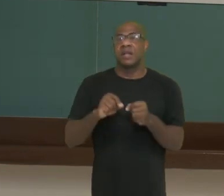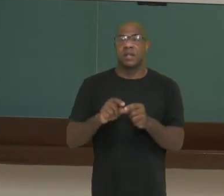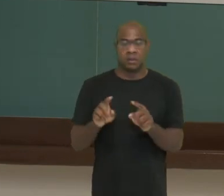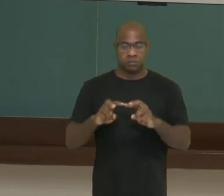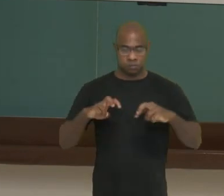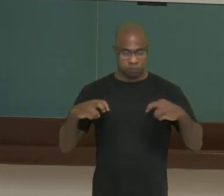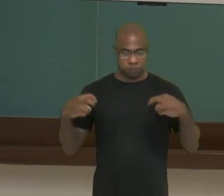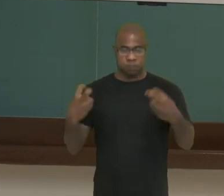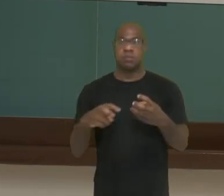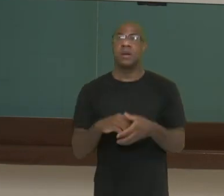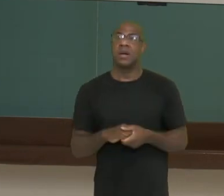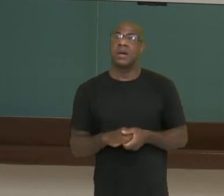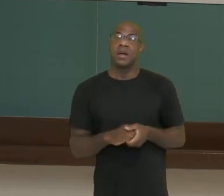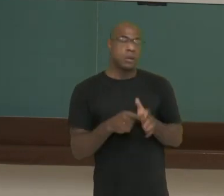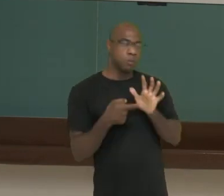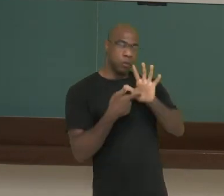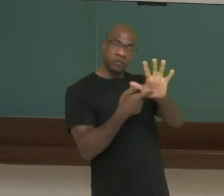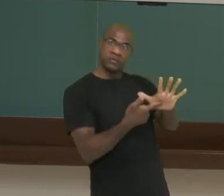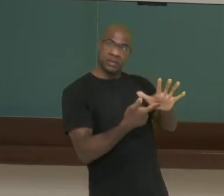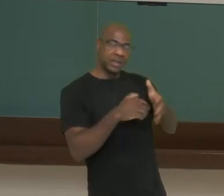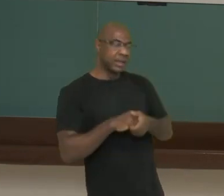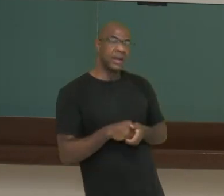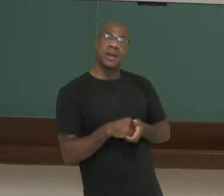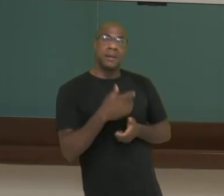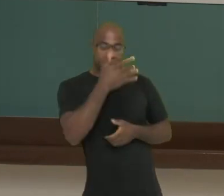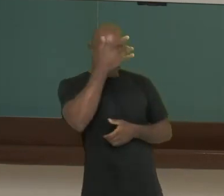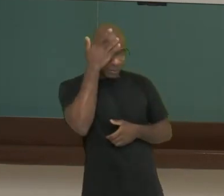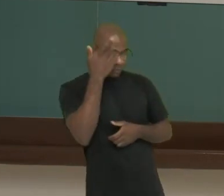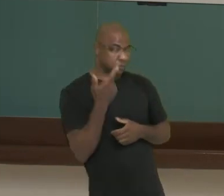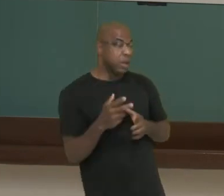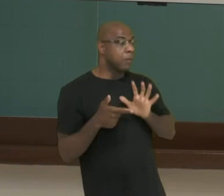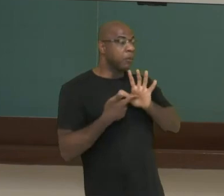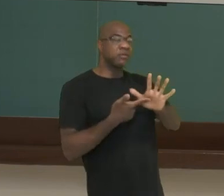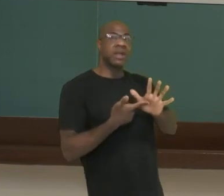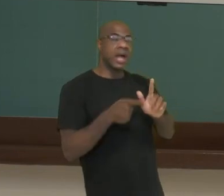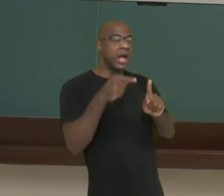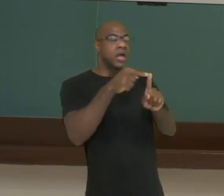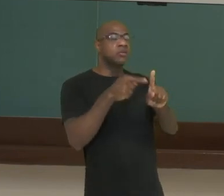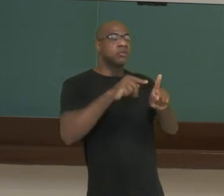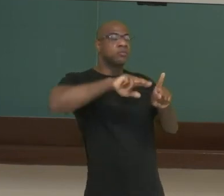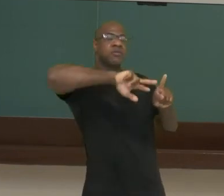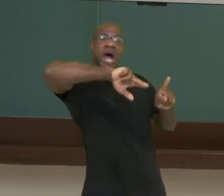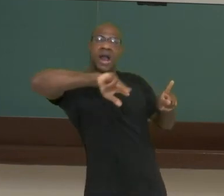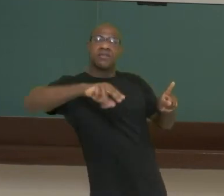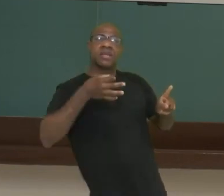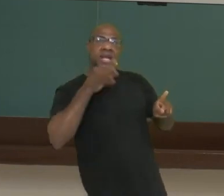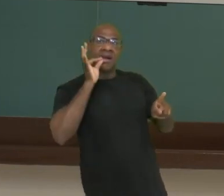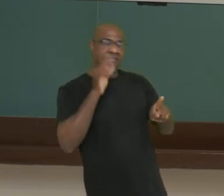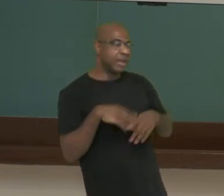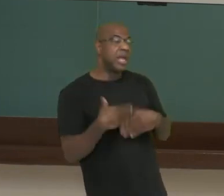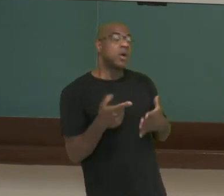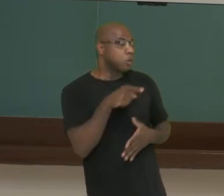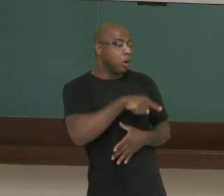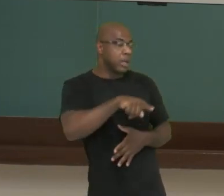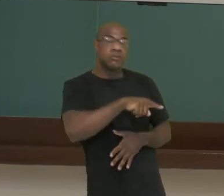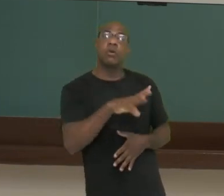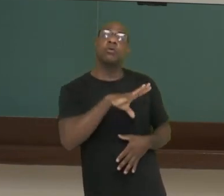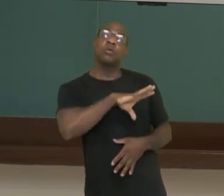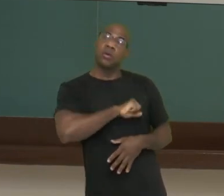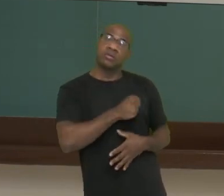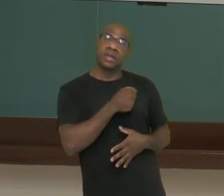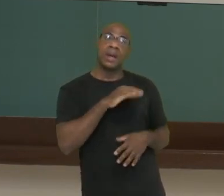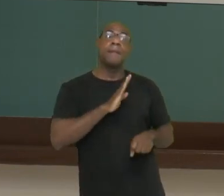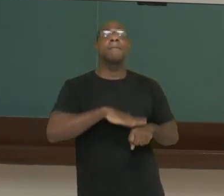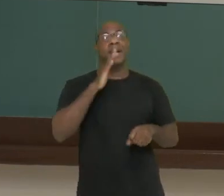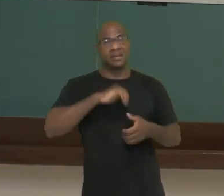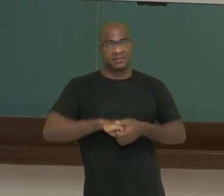com os clientes e mostrar os vários tipos de café e vendo qual observação que eles vão fazendo entre si. Isso é um